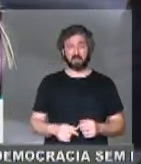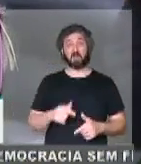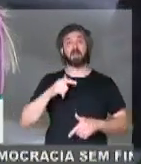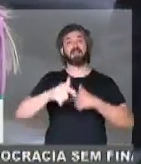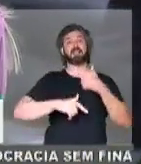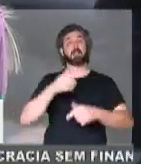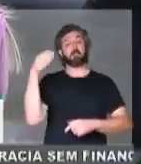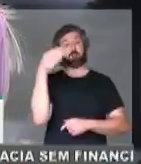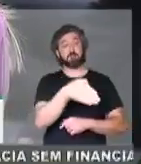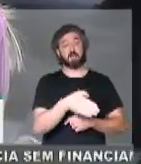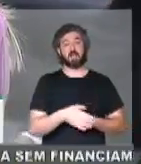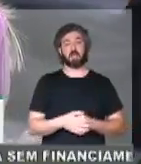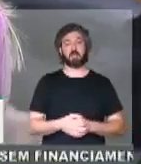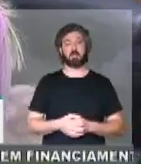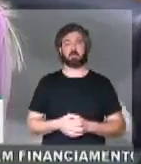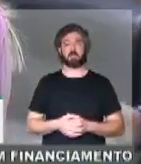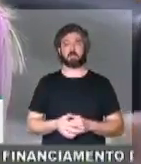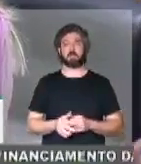guedes tem que trabalhar